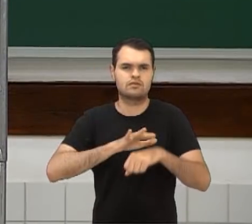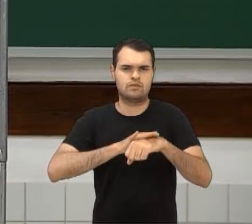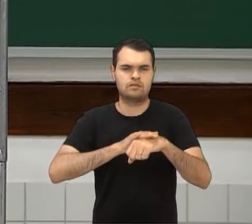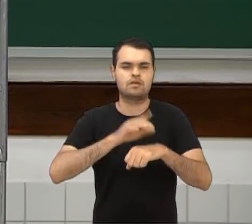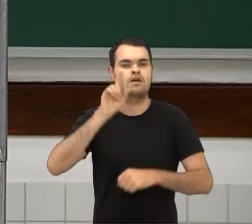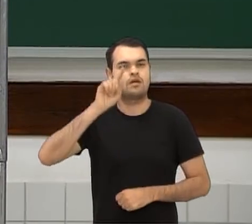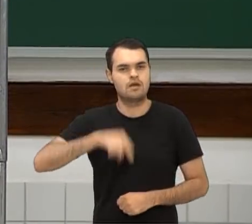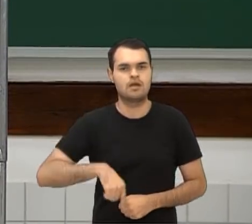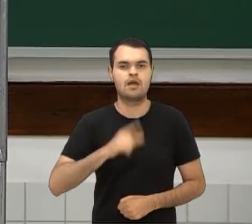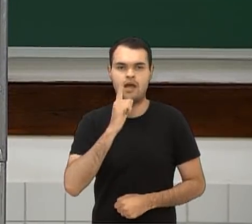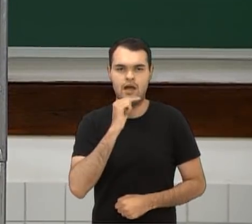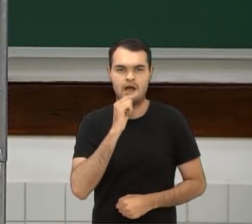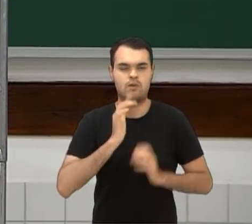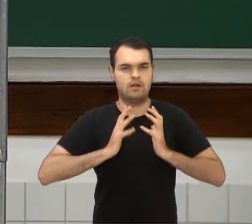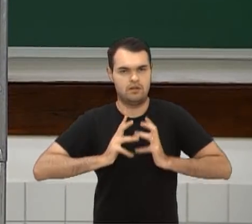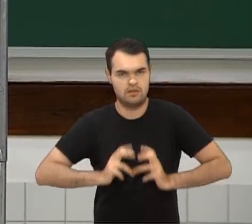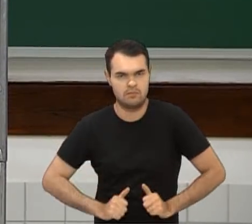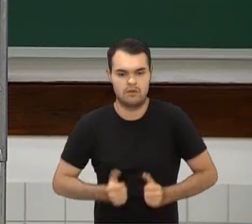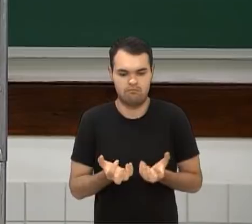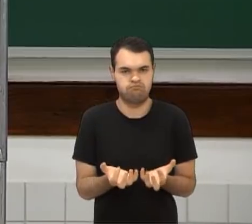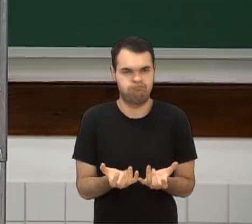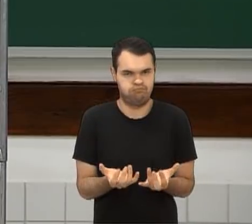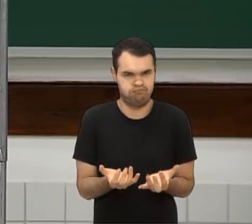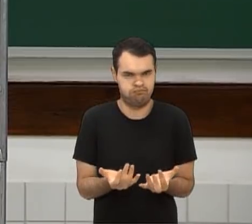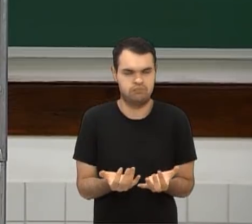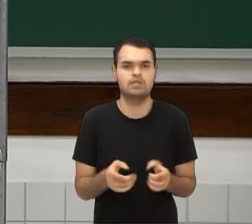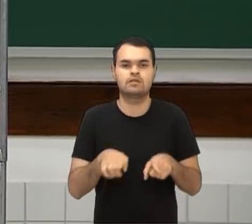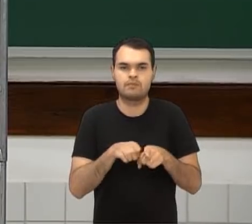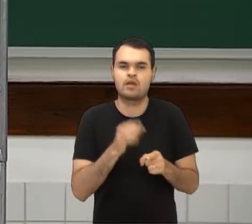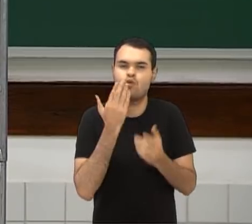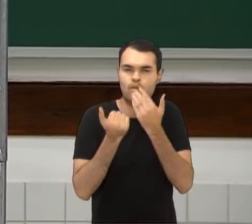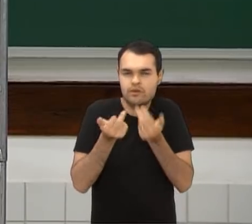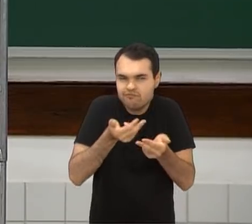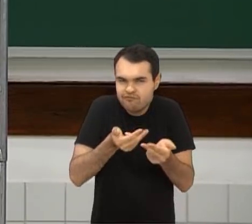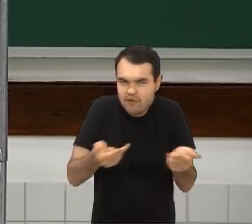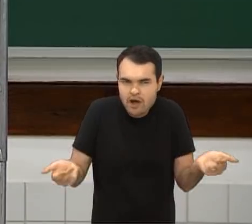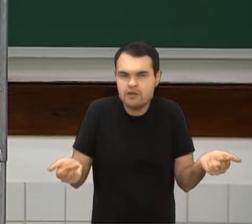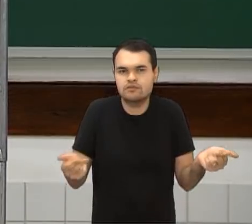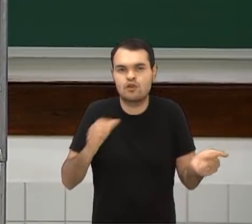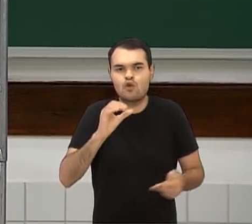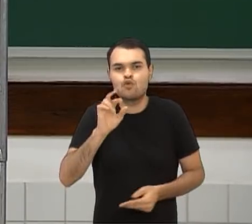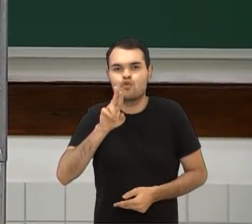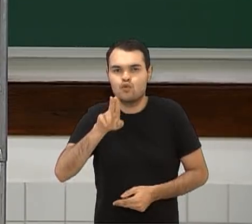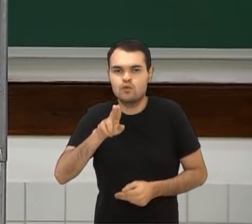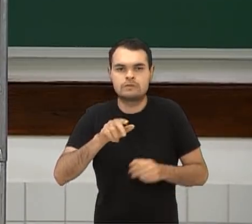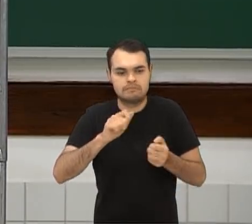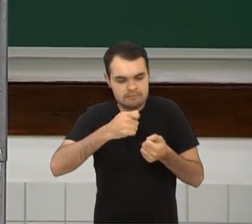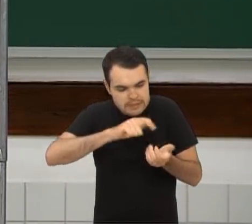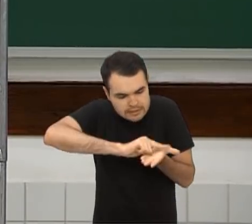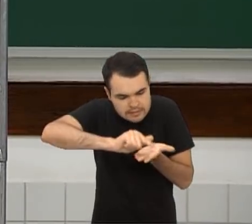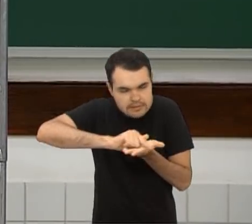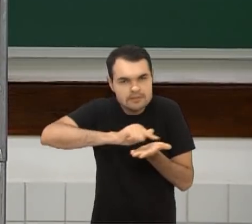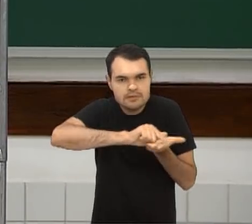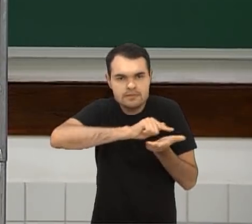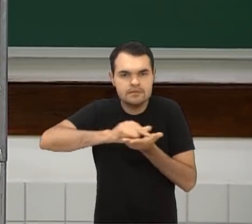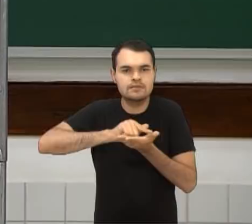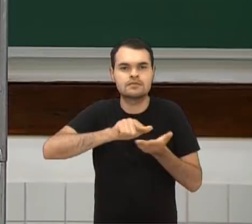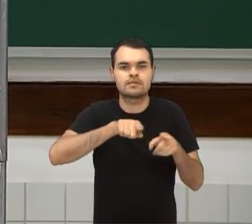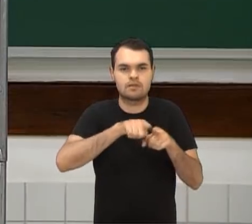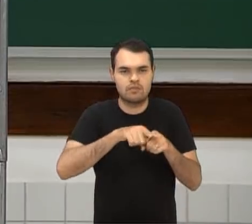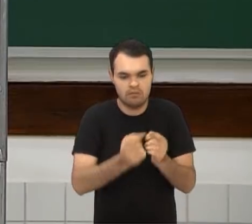e filtrada, sempre lavar muito bem os alimentos, principalmente aqueles crus, cozinhar muito bem as carnes para